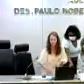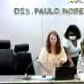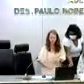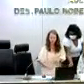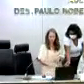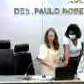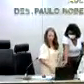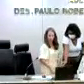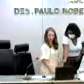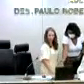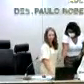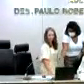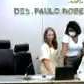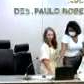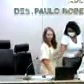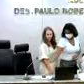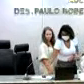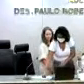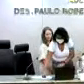não é público.